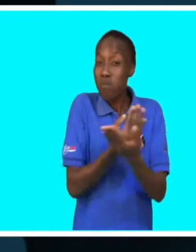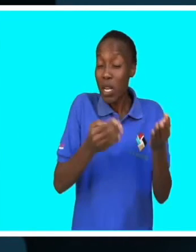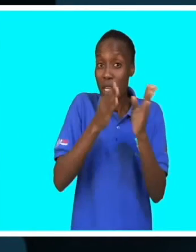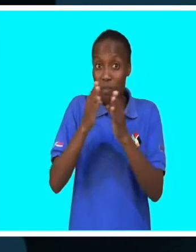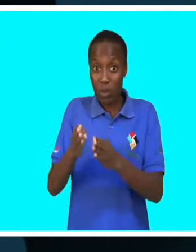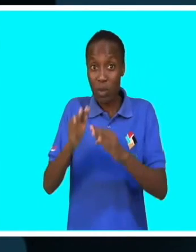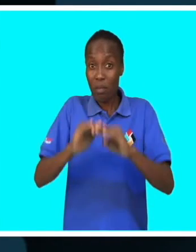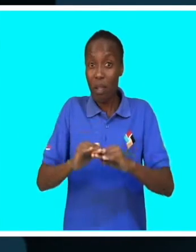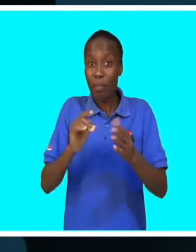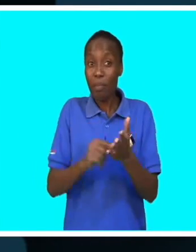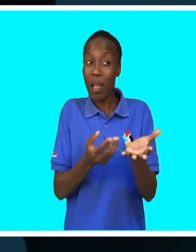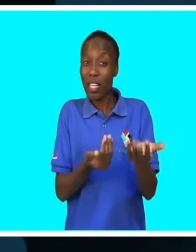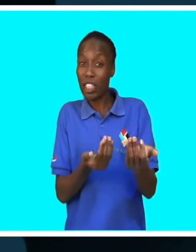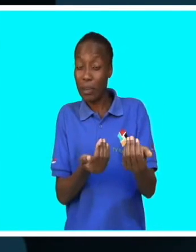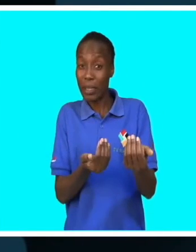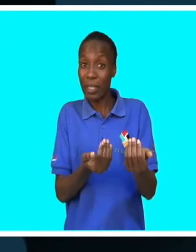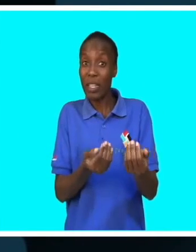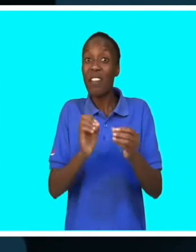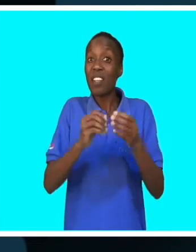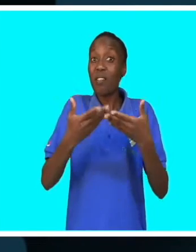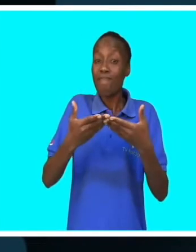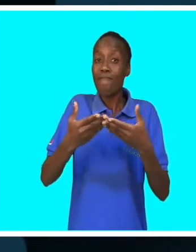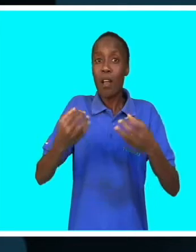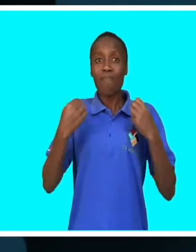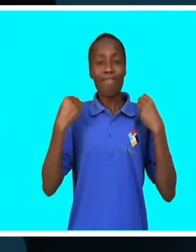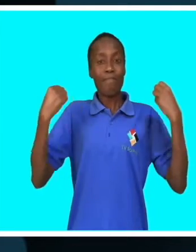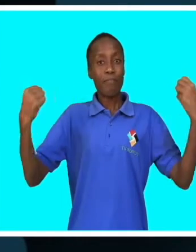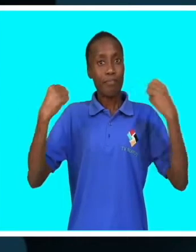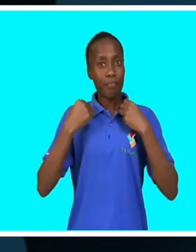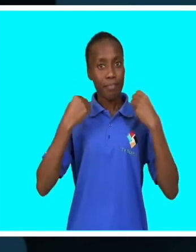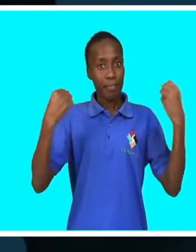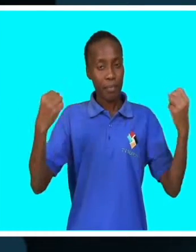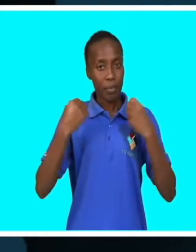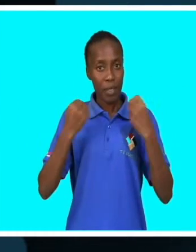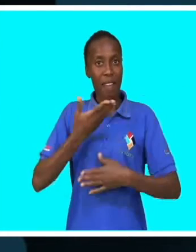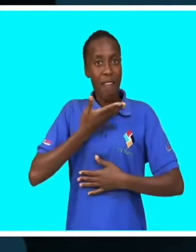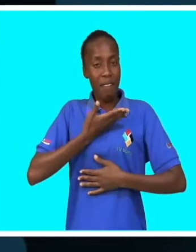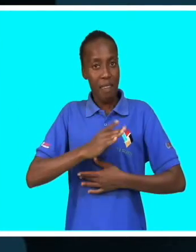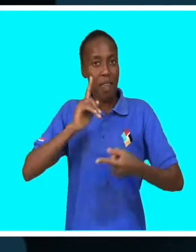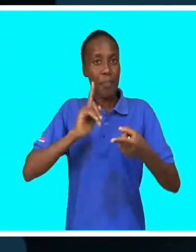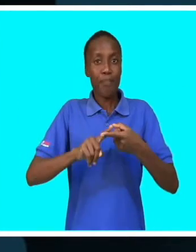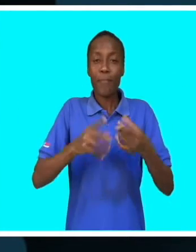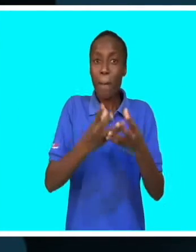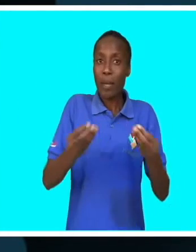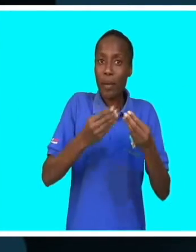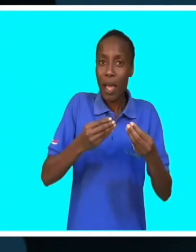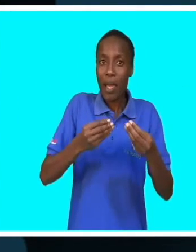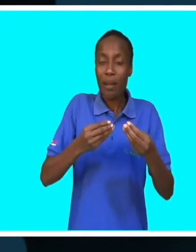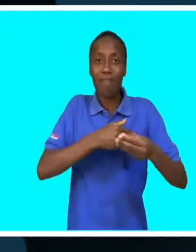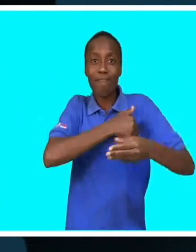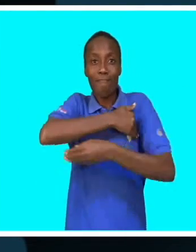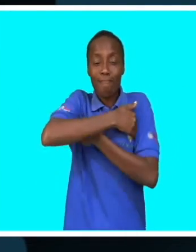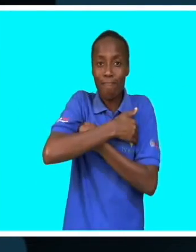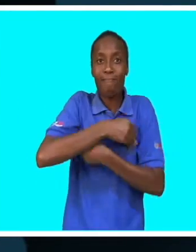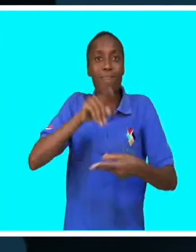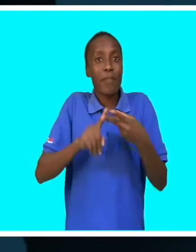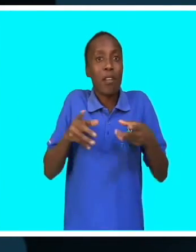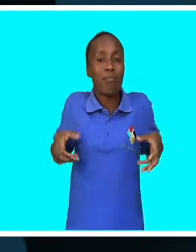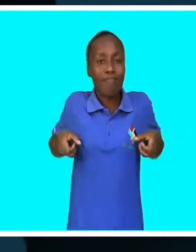que ainda espera para a sua reabilitação física. Quer ter uma prótese, ter uma canadiana,